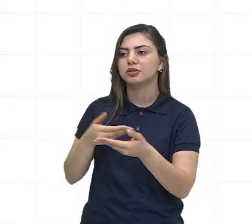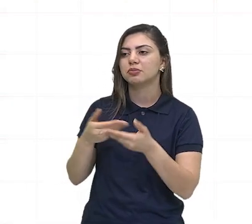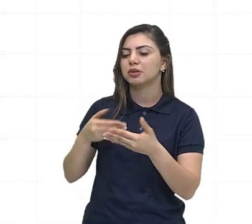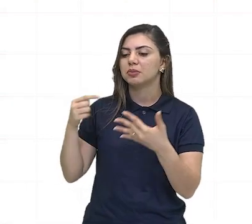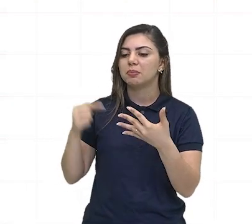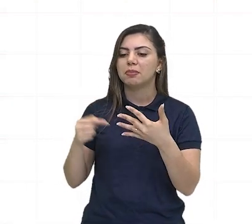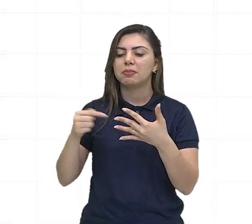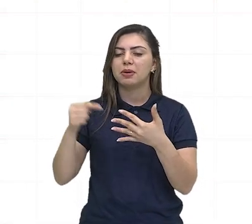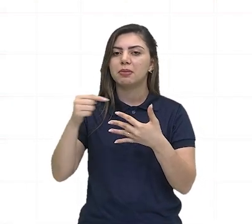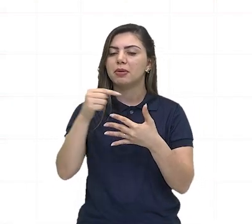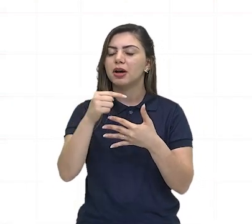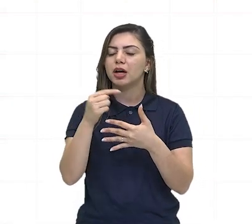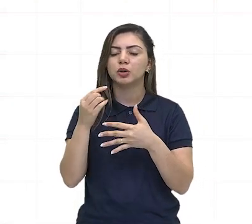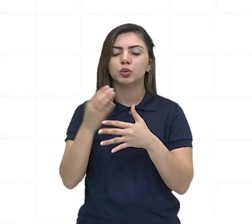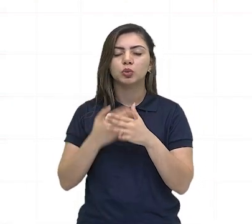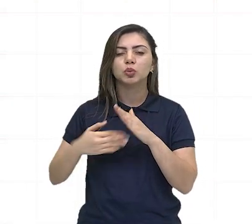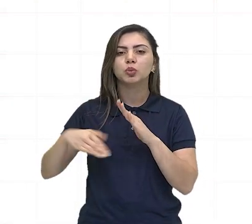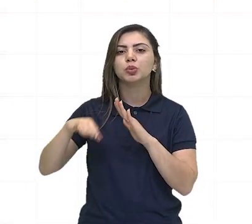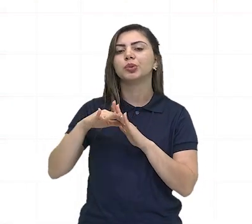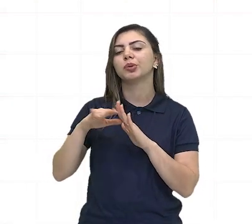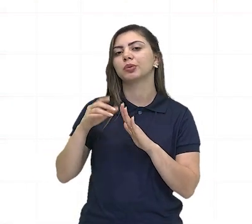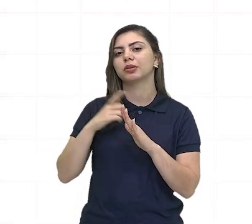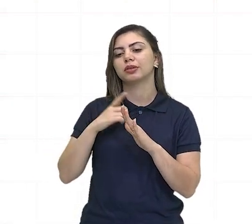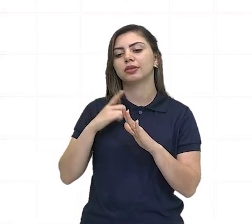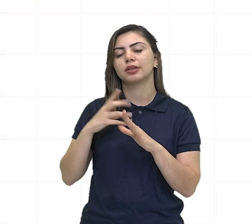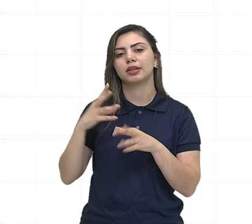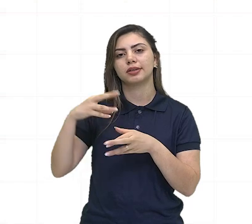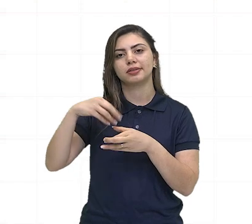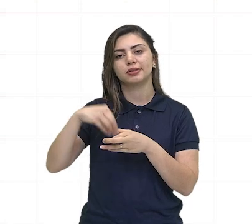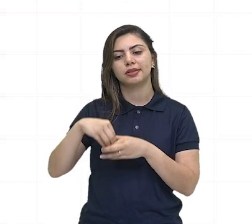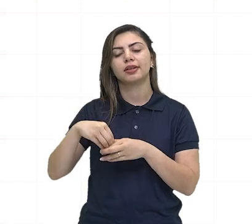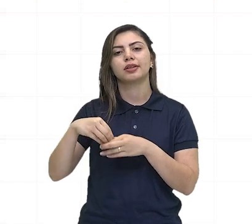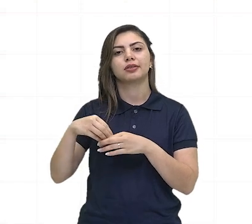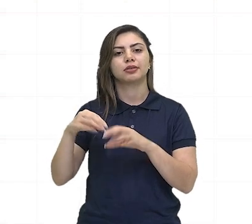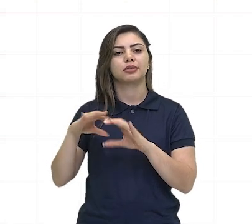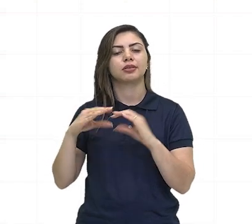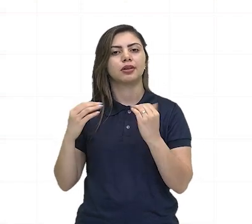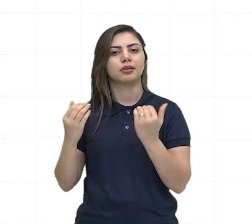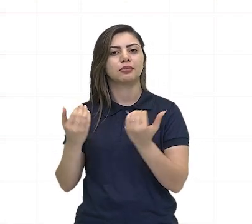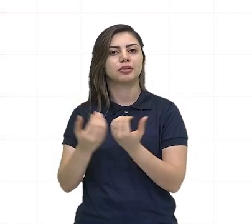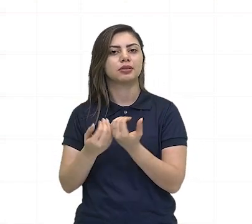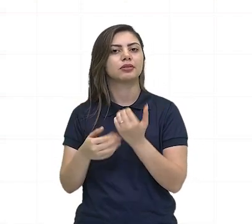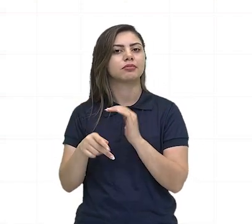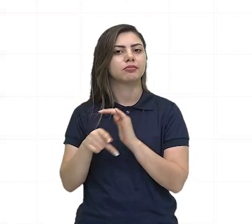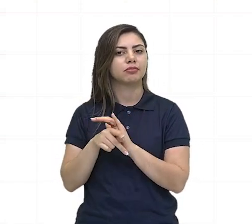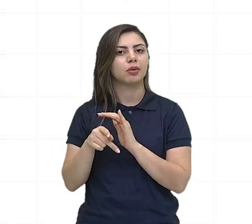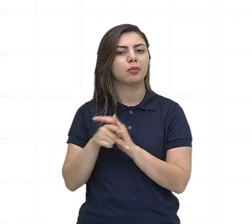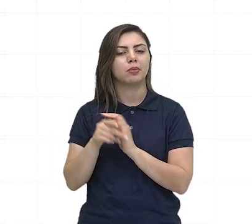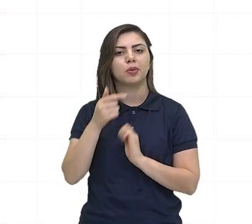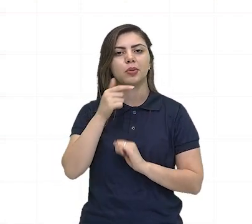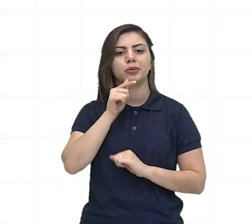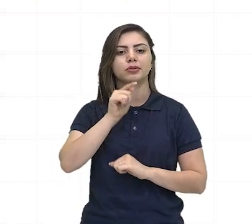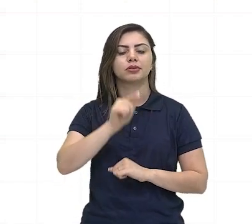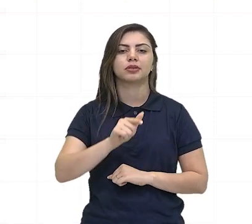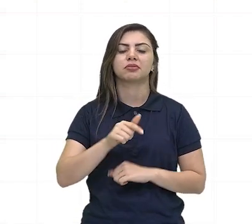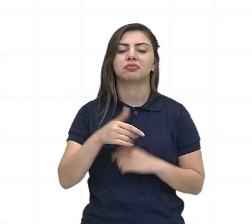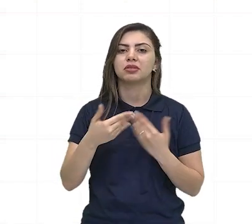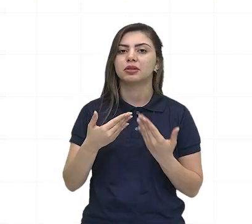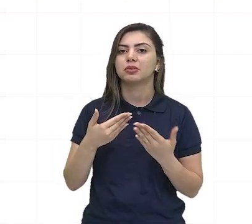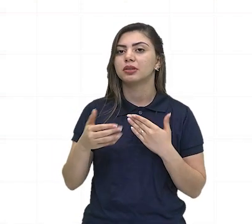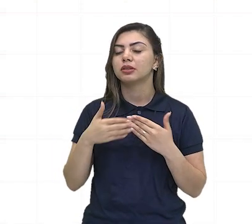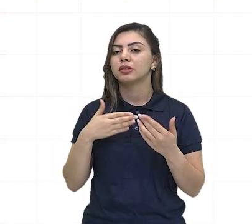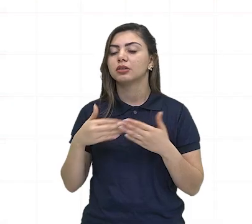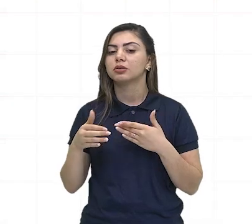as atividades que são necessárias para as pessoas que fazem parte dessa comunidade,